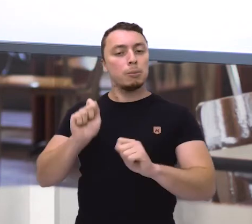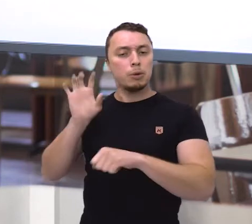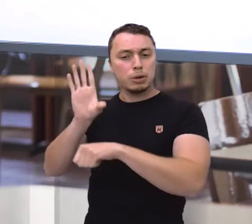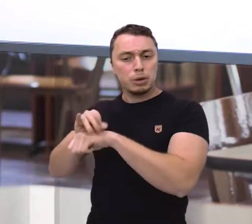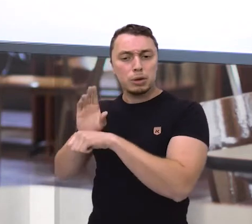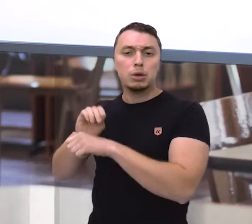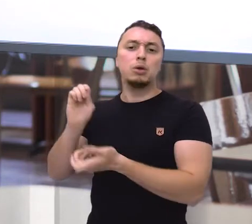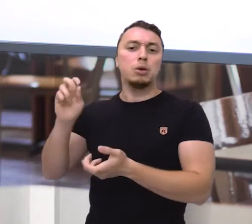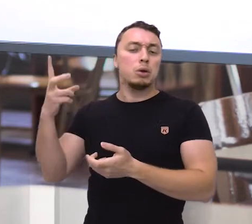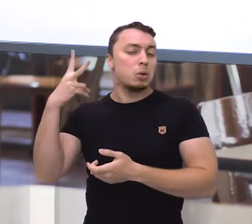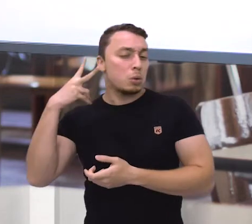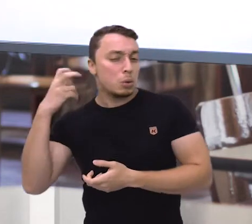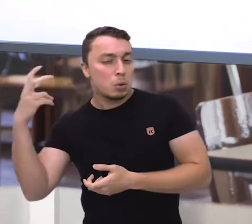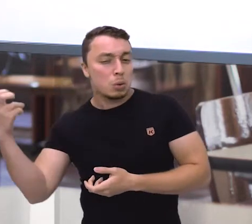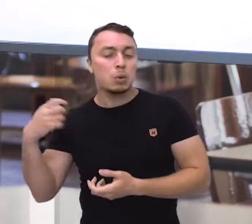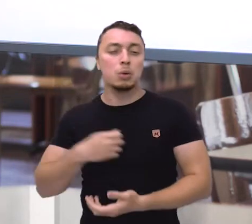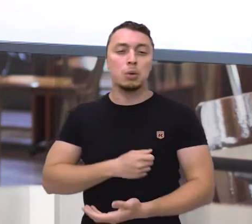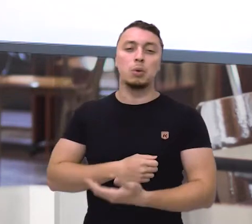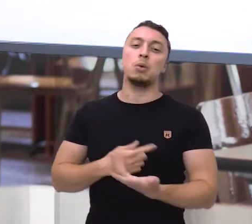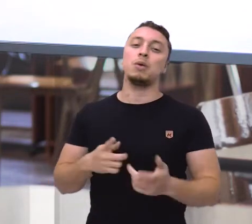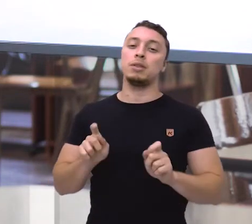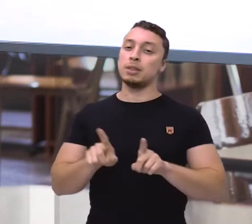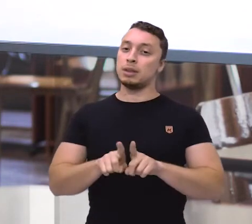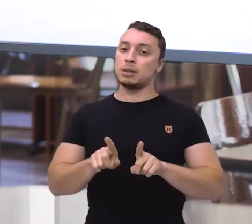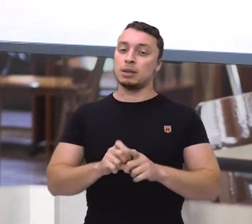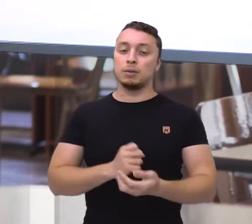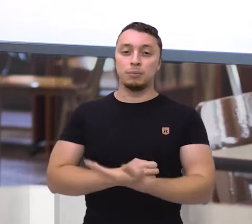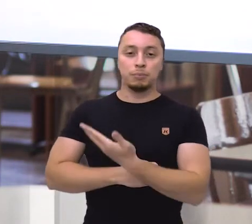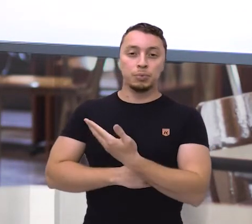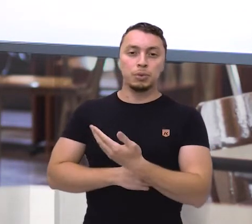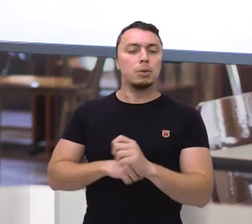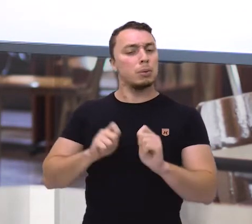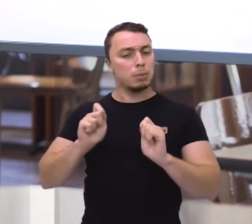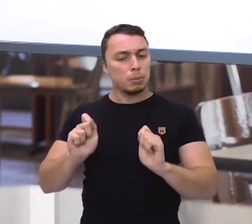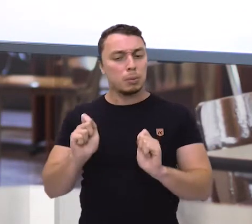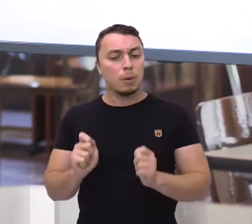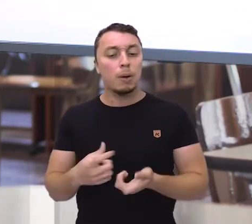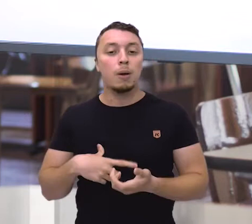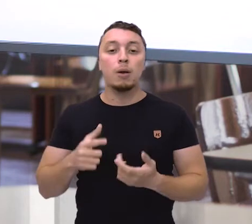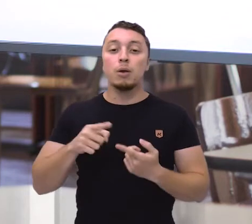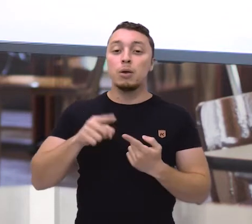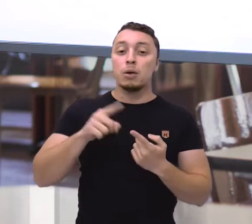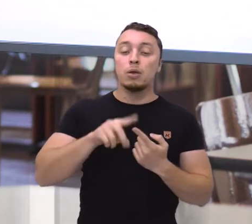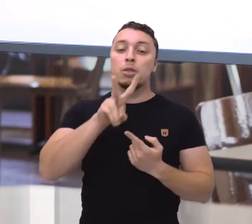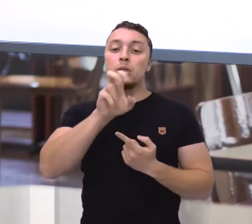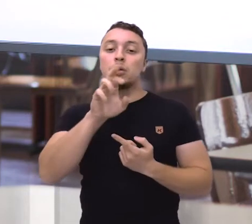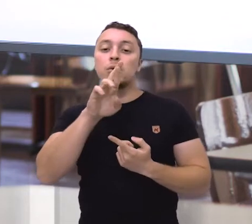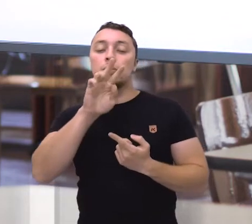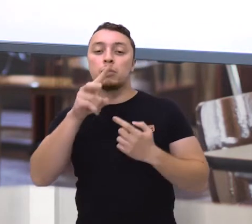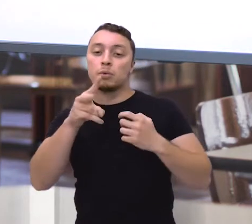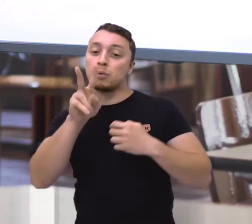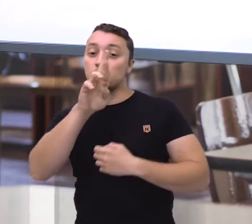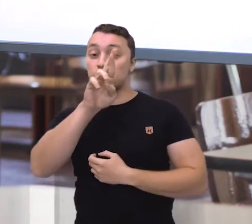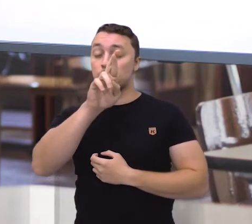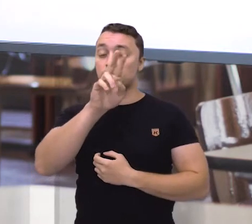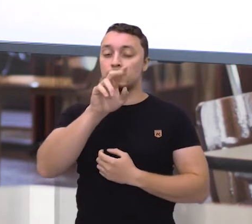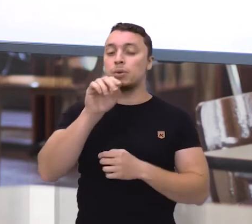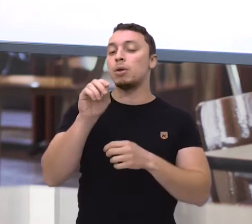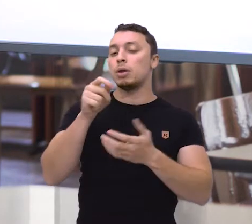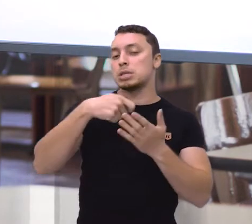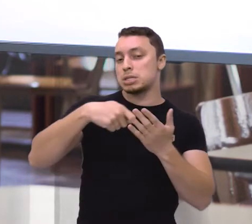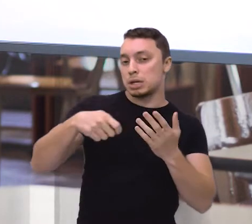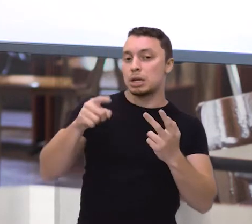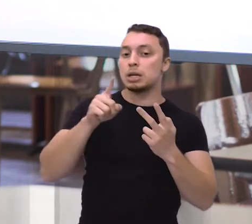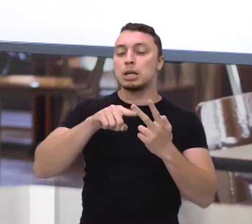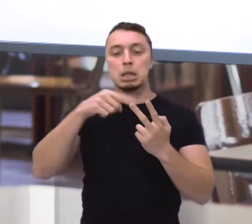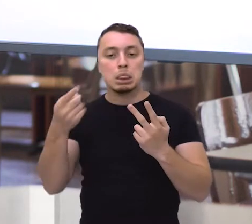imagens, sons. No hipertexto, é muito permitido a linguagem, tanto verbal quanto a linguagem não verbal.